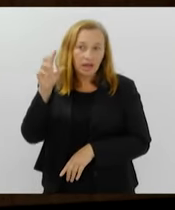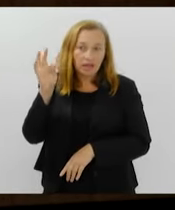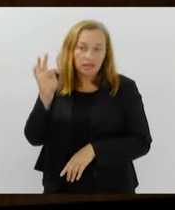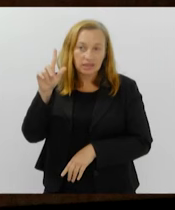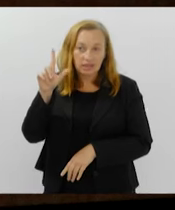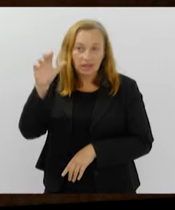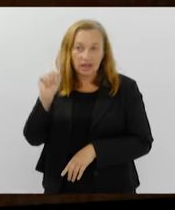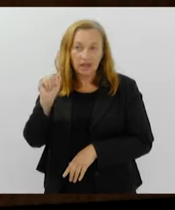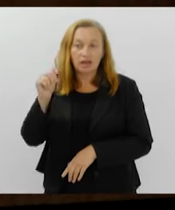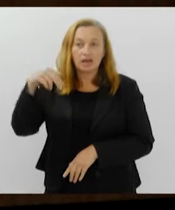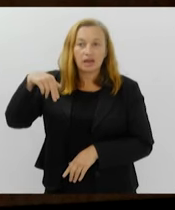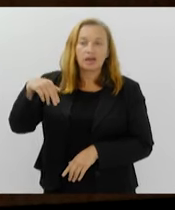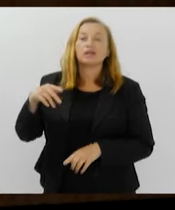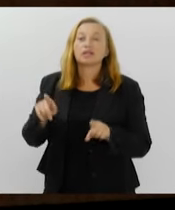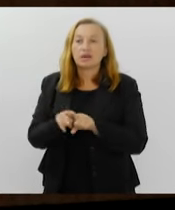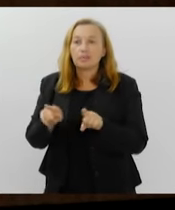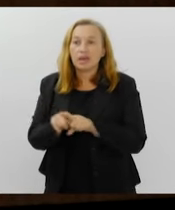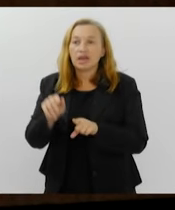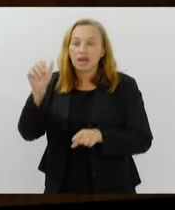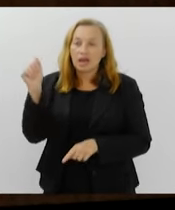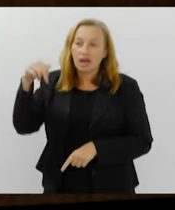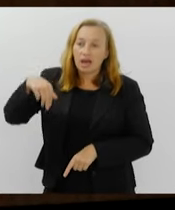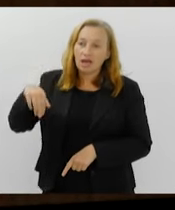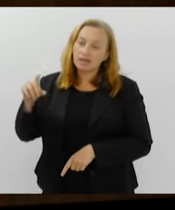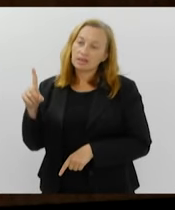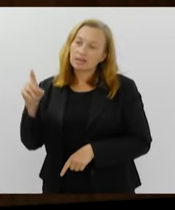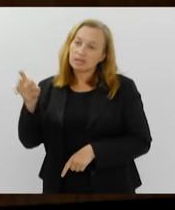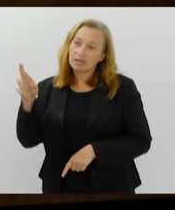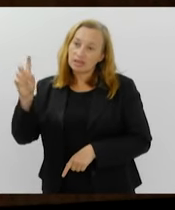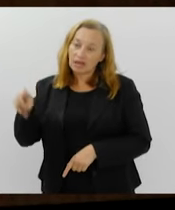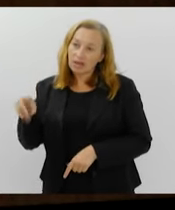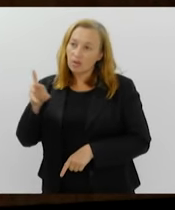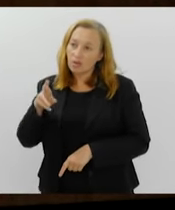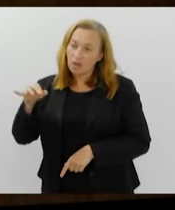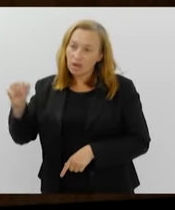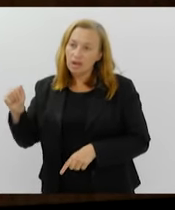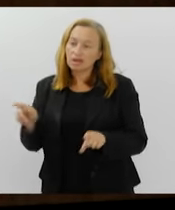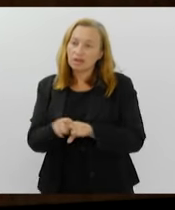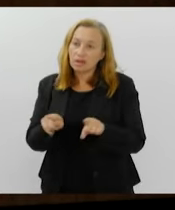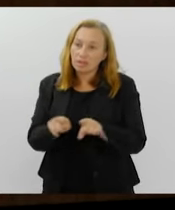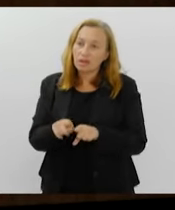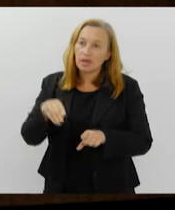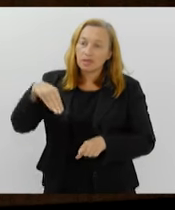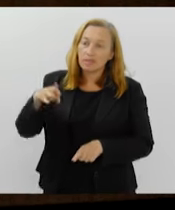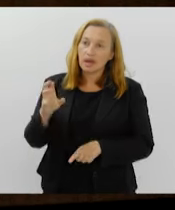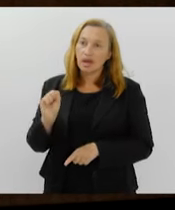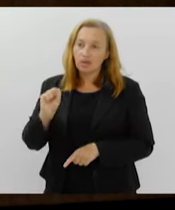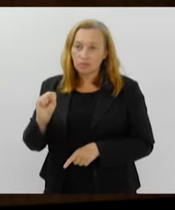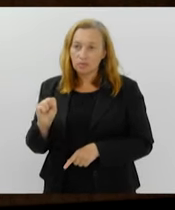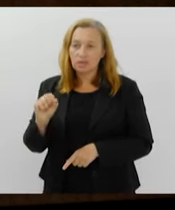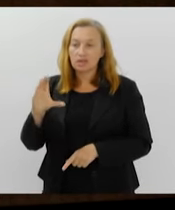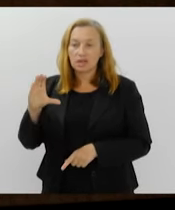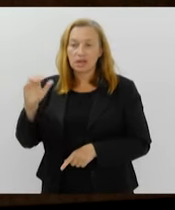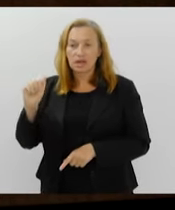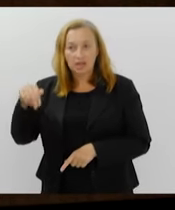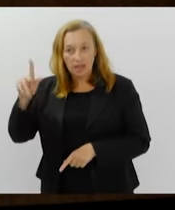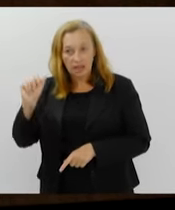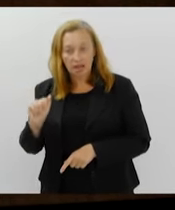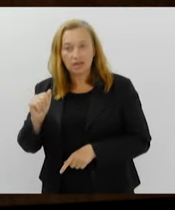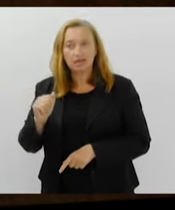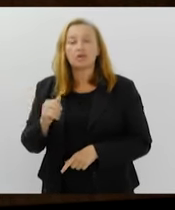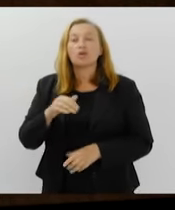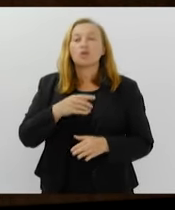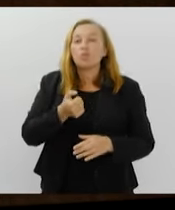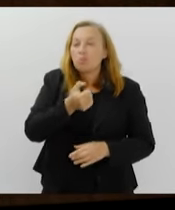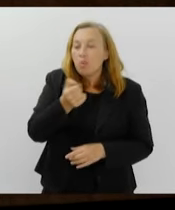André correi e o deputado Márcio canela nos agregamos também demos algumas sugestões é pouca gente sabe